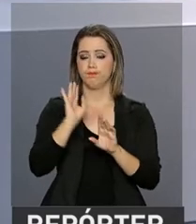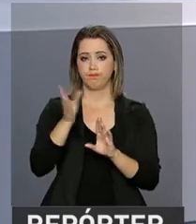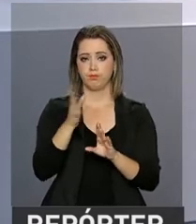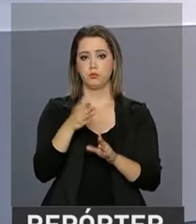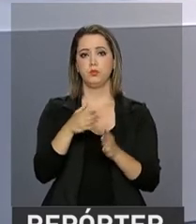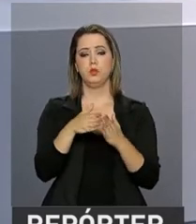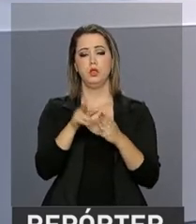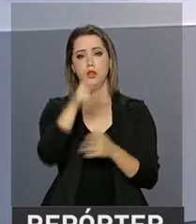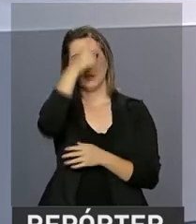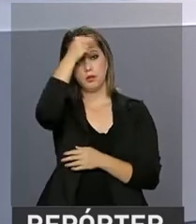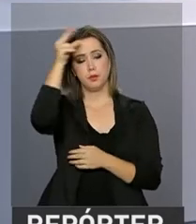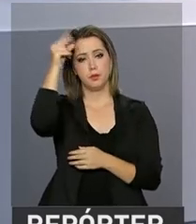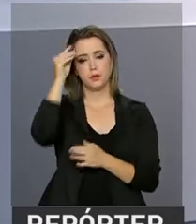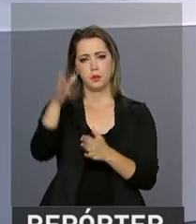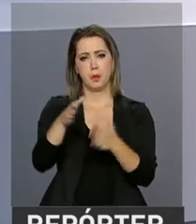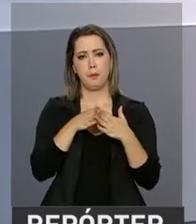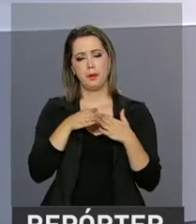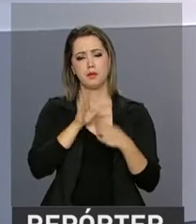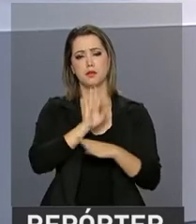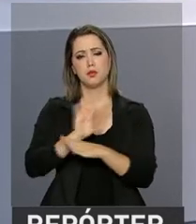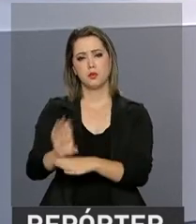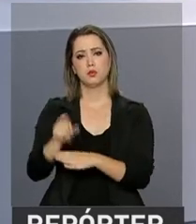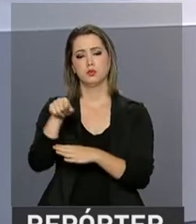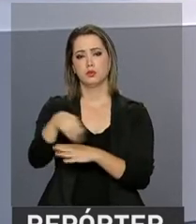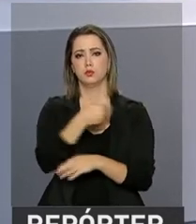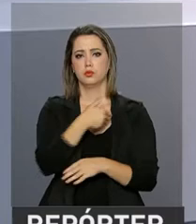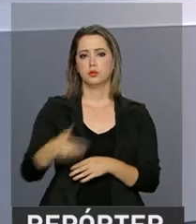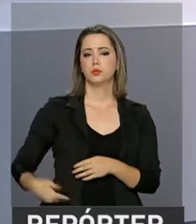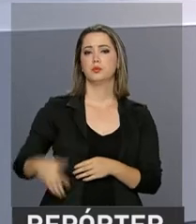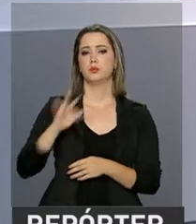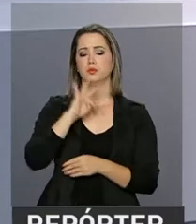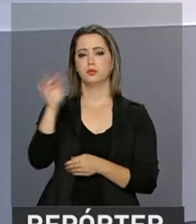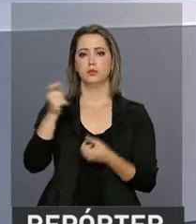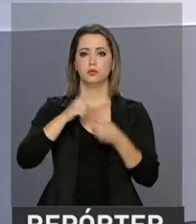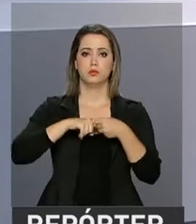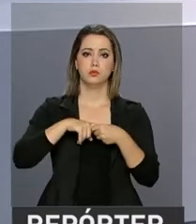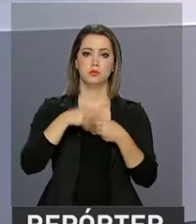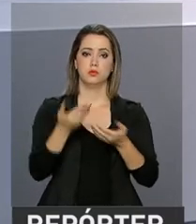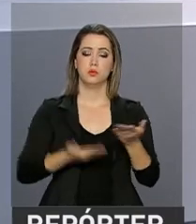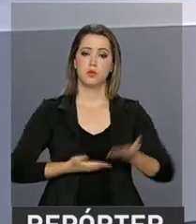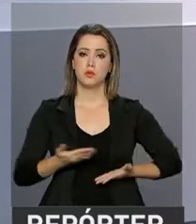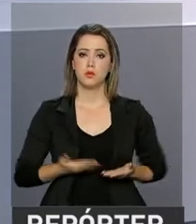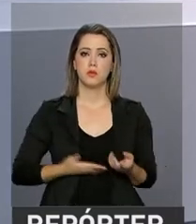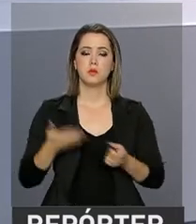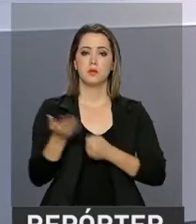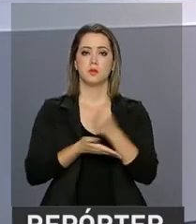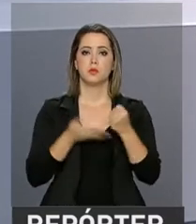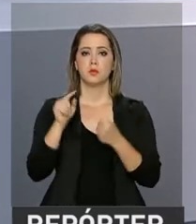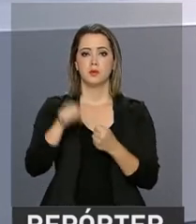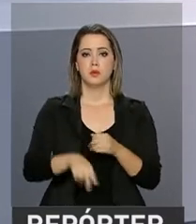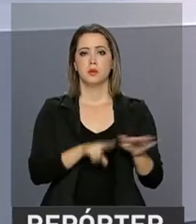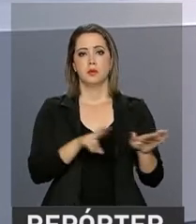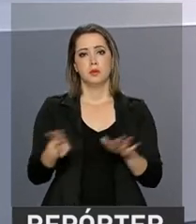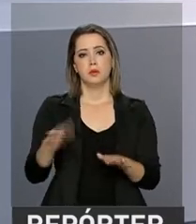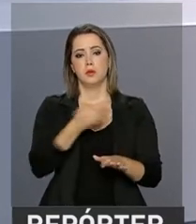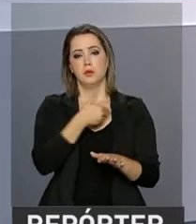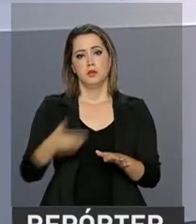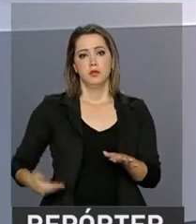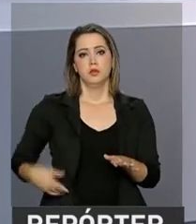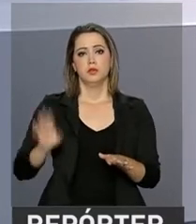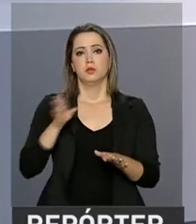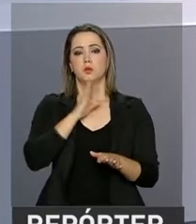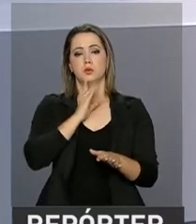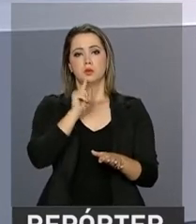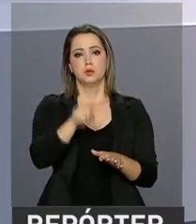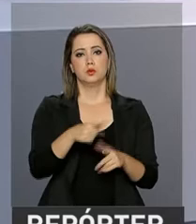do governo federal para restabelecer os serviços essenciais. Nesta semana, o governo já tinha reconhecido a situação de emergência